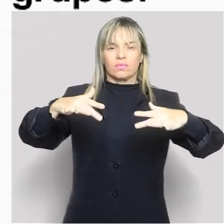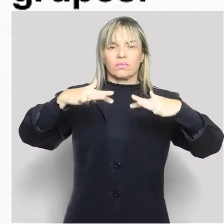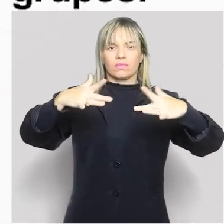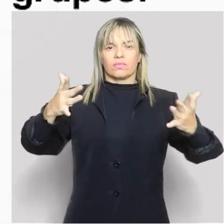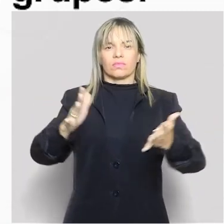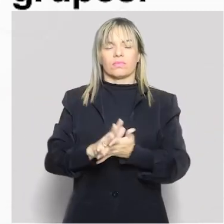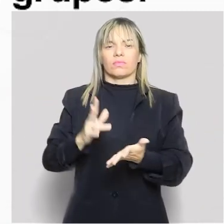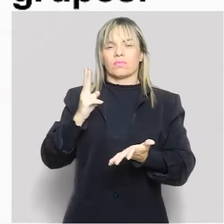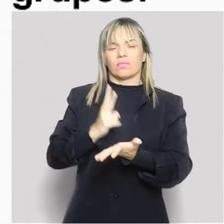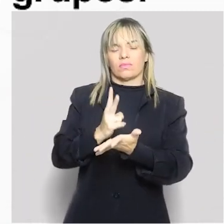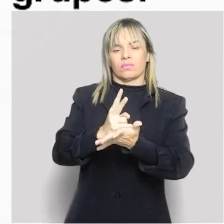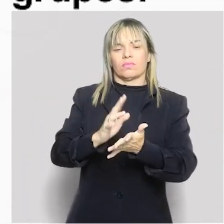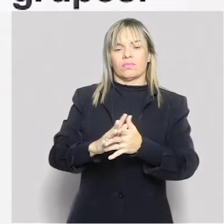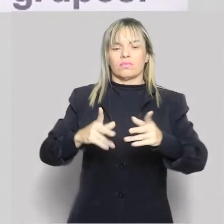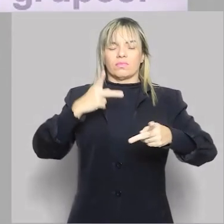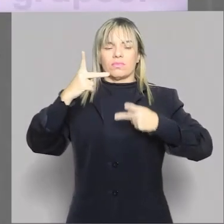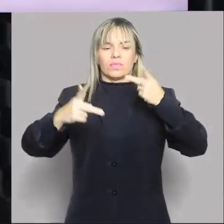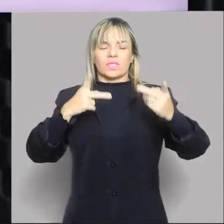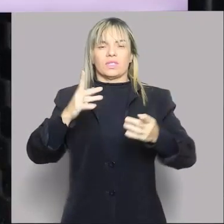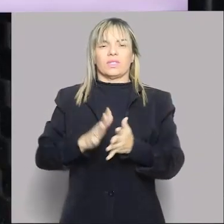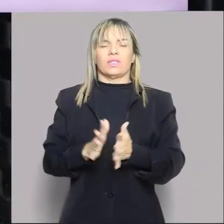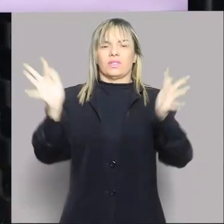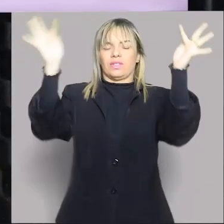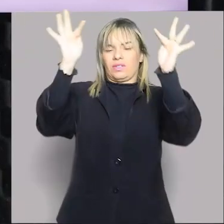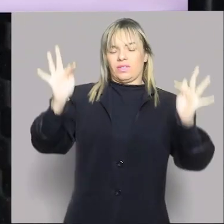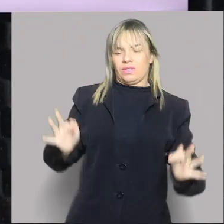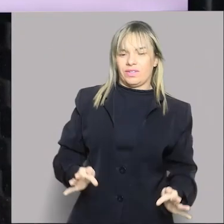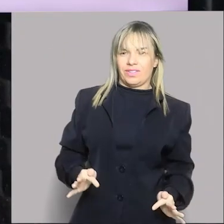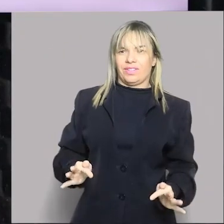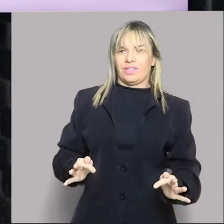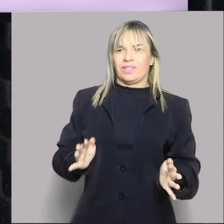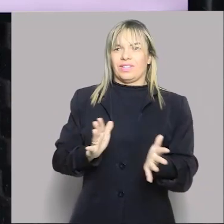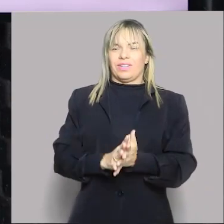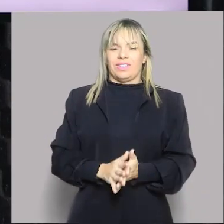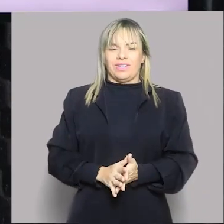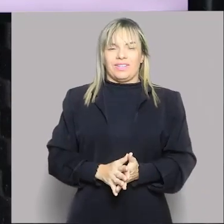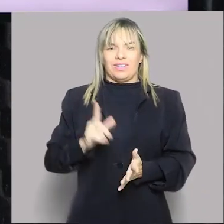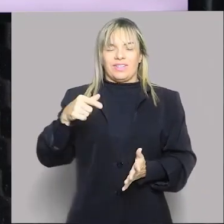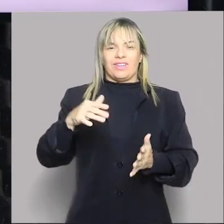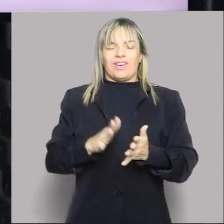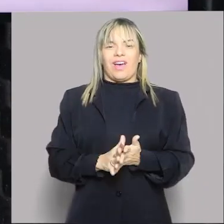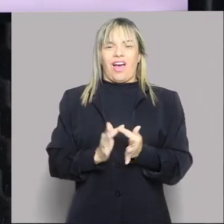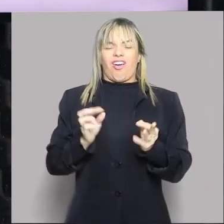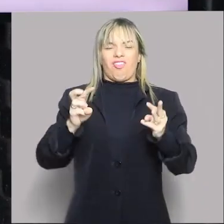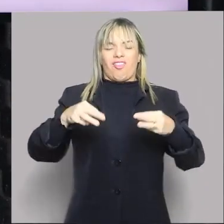eu sempre digo que quem dança é feliz. A pessoa termina de dançar, ela está assim, ó,